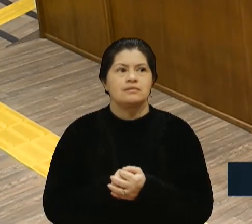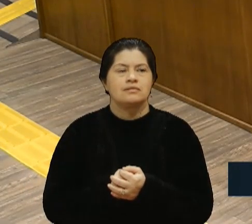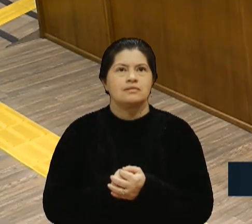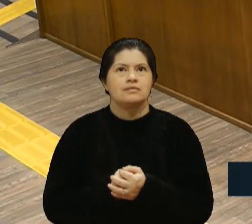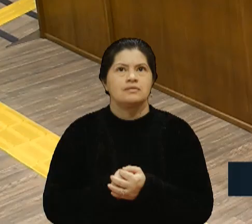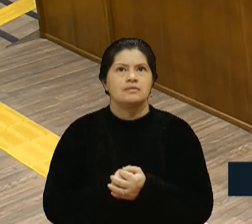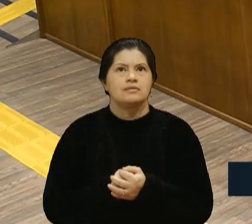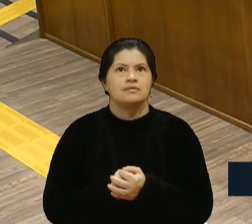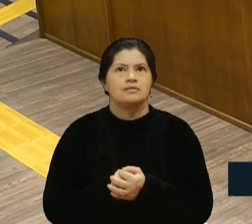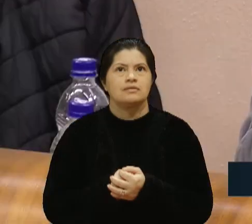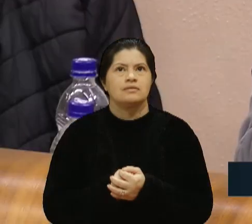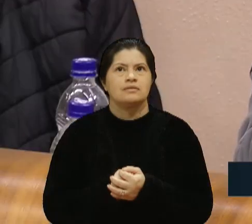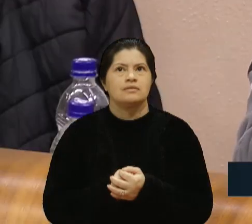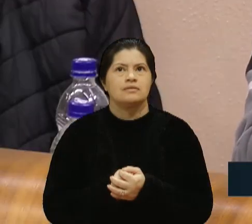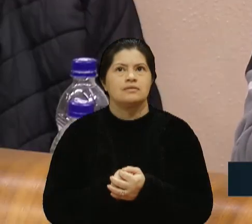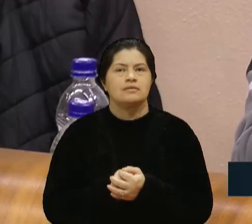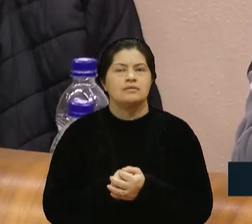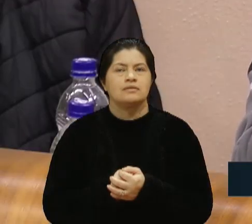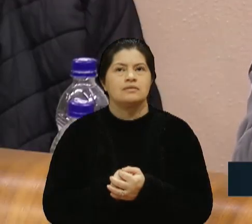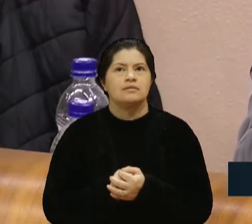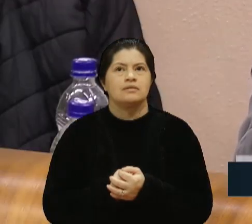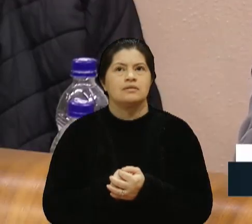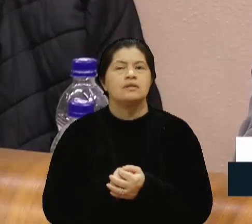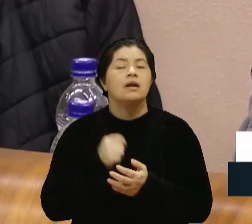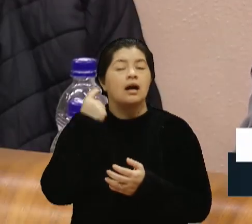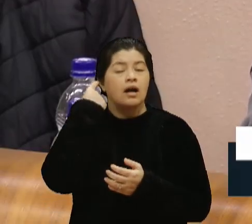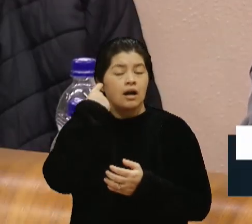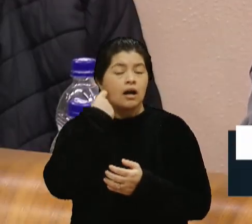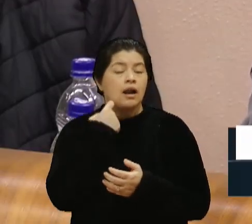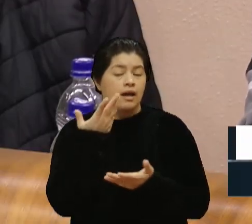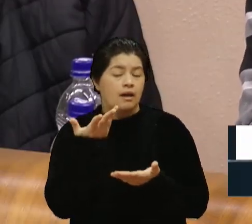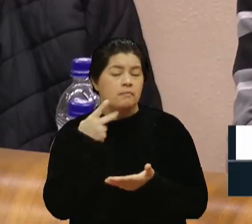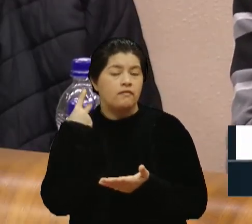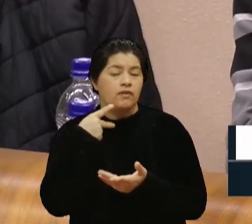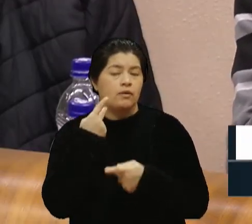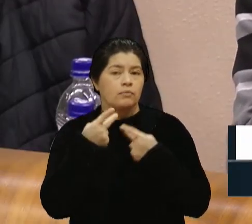vereador Caleb, além da comunidade terapêutica...